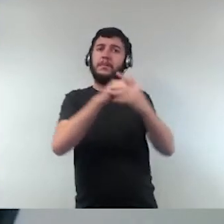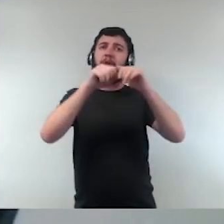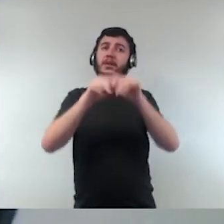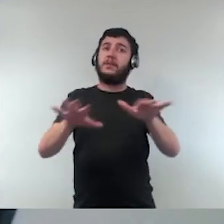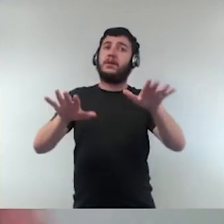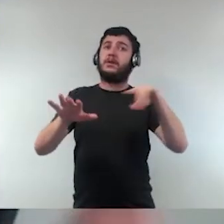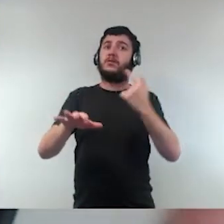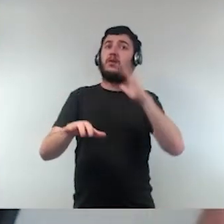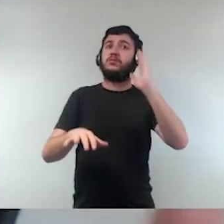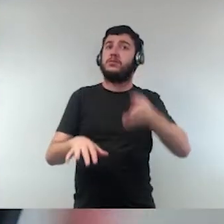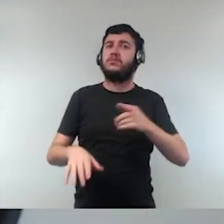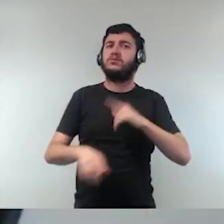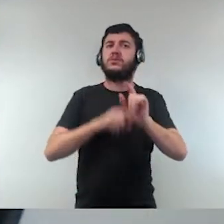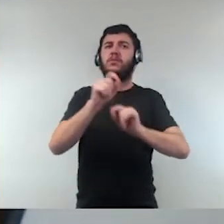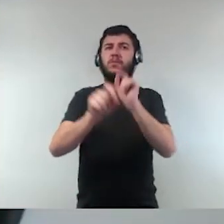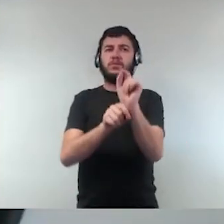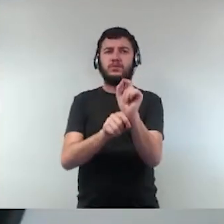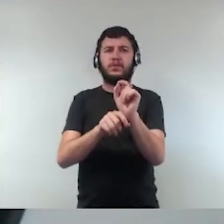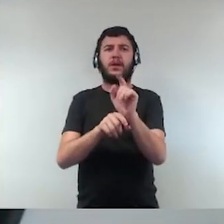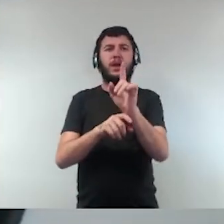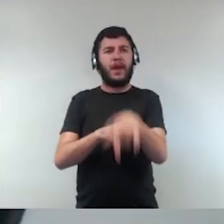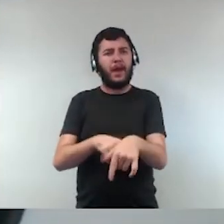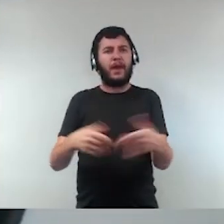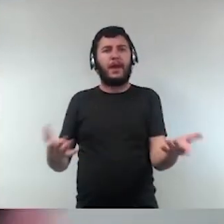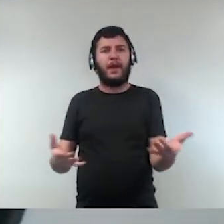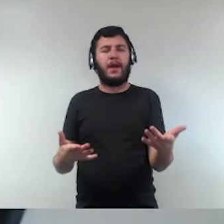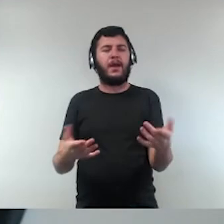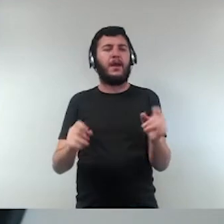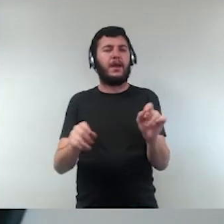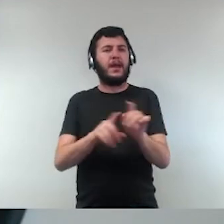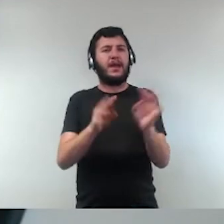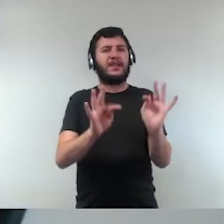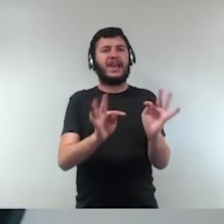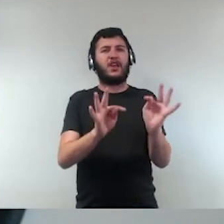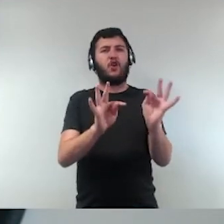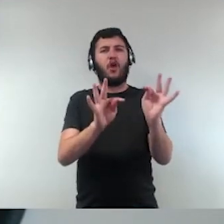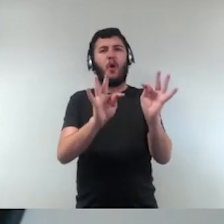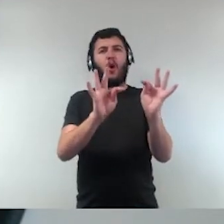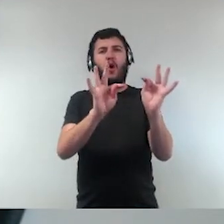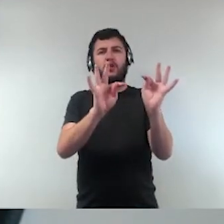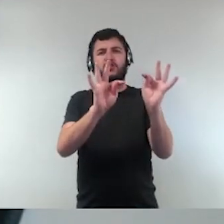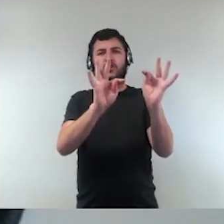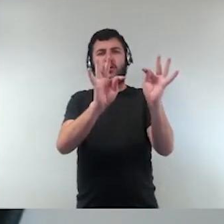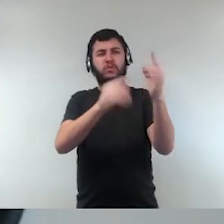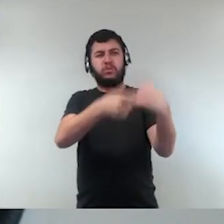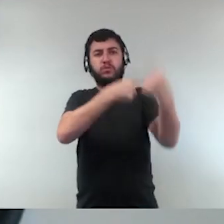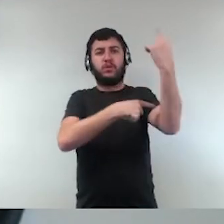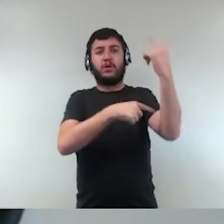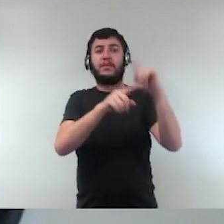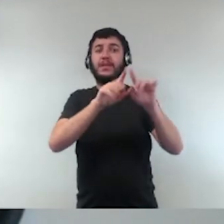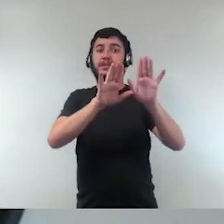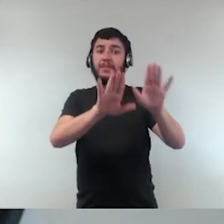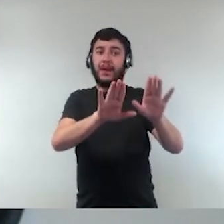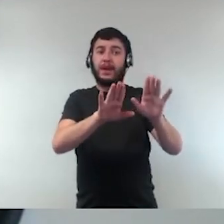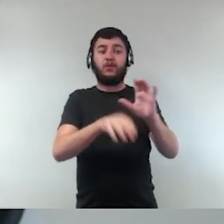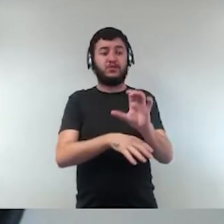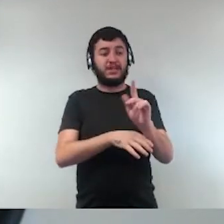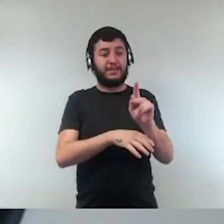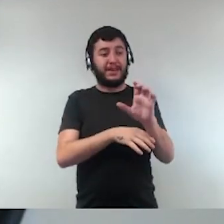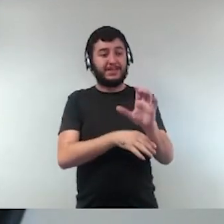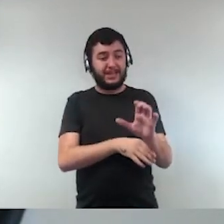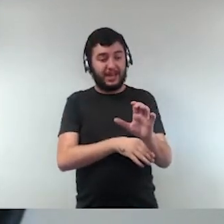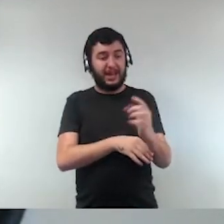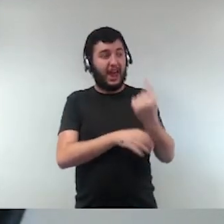já víamos esse grande salto tecnológico que o Código de Processo Civil 2015 nos permitiu,